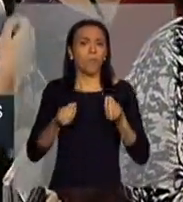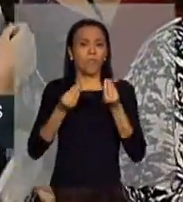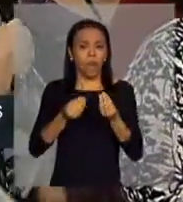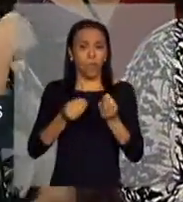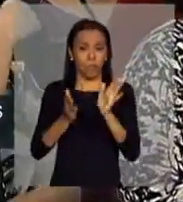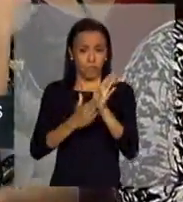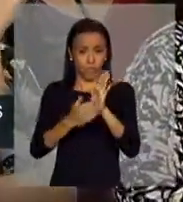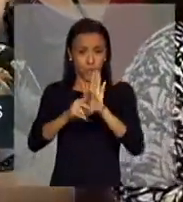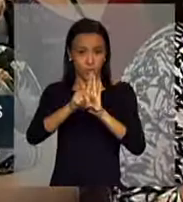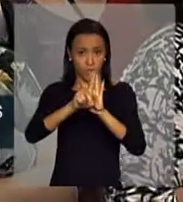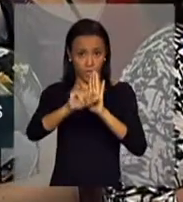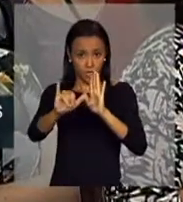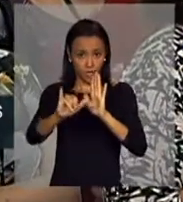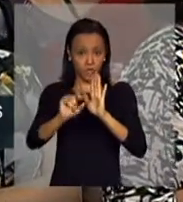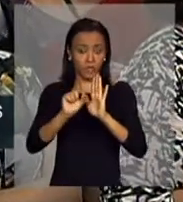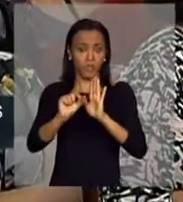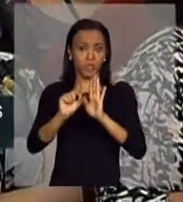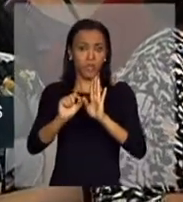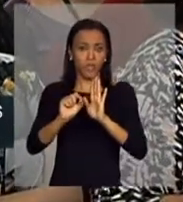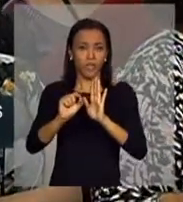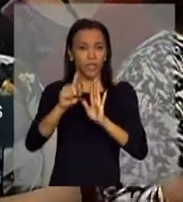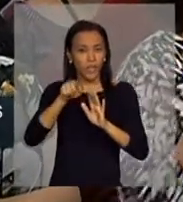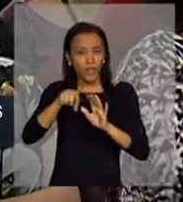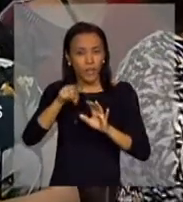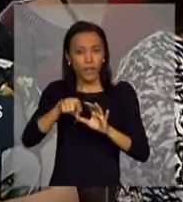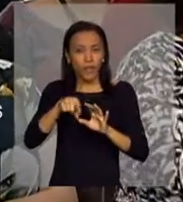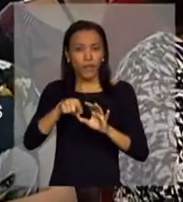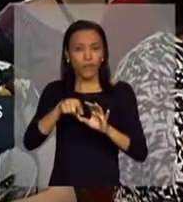medida provisória, um instrumento legal que fosse balizar